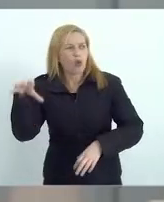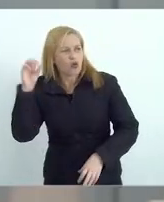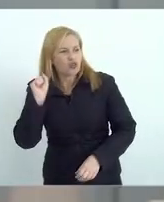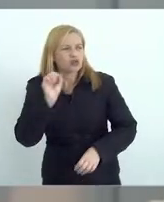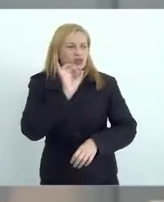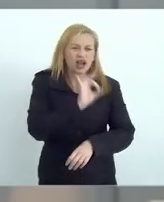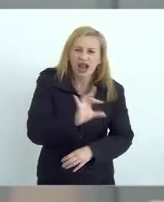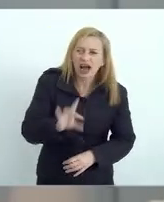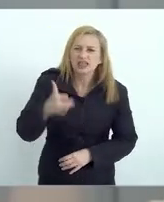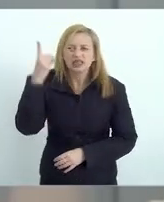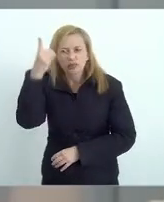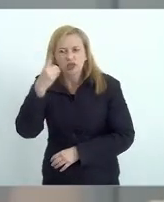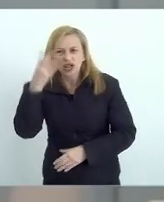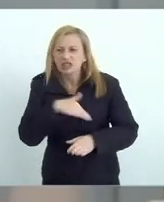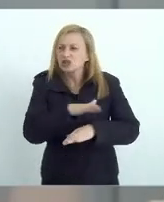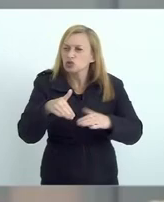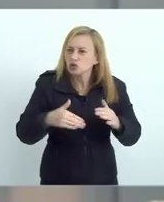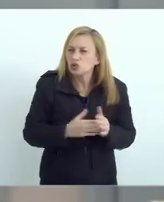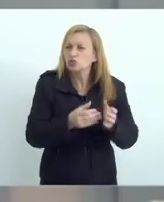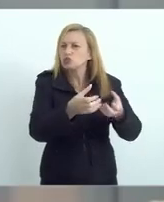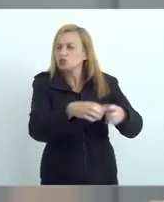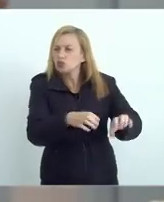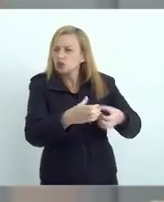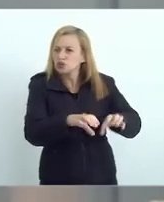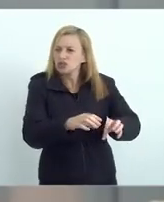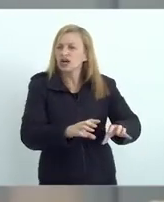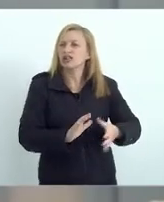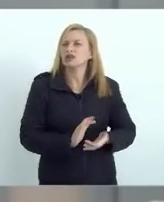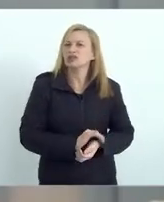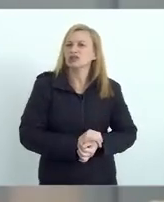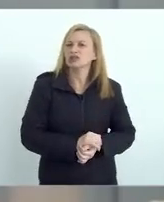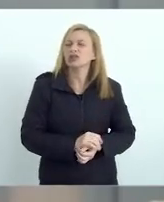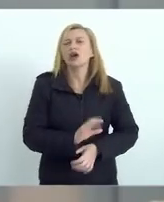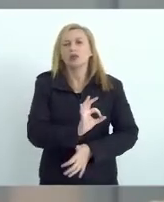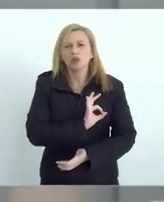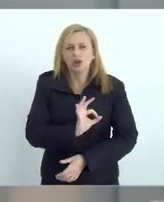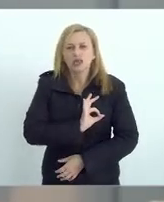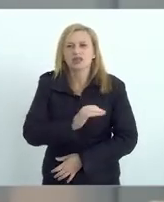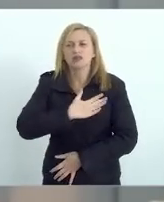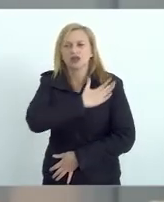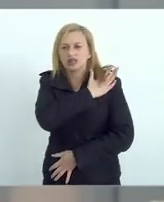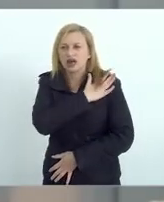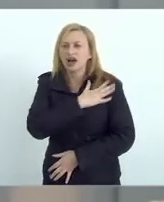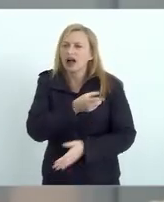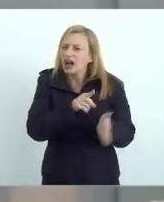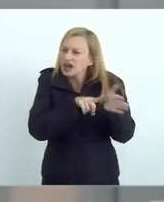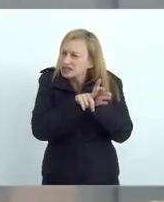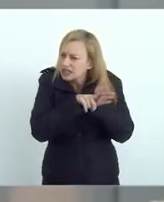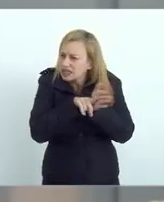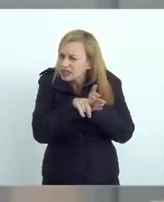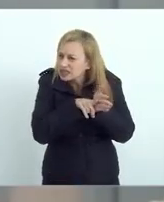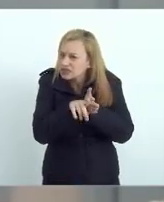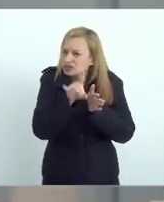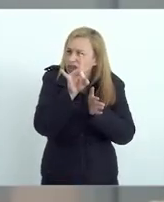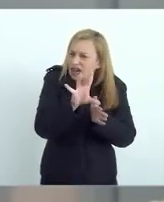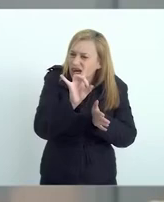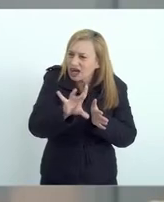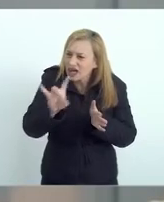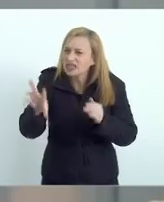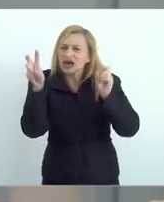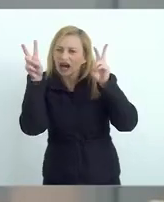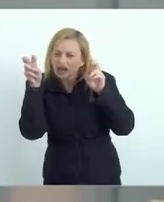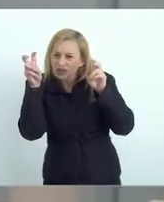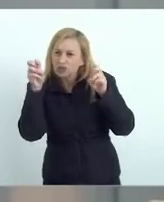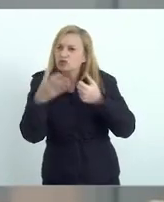a comissão todos os concursos é nóis de presencialmente vou a polícia militar analisando cada caso com o